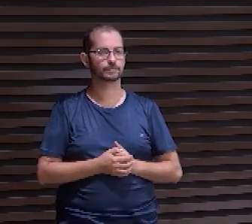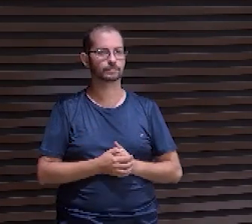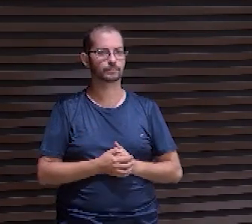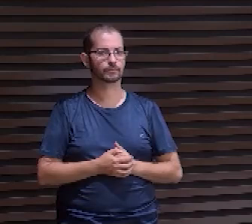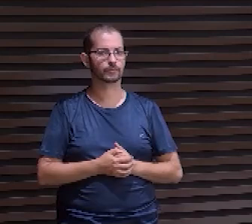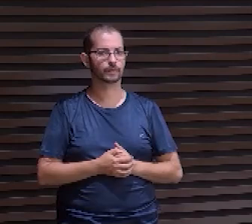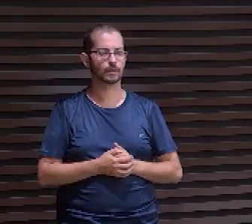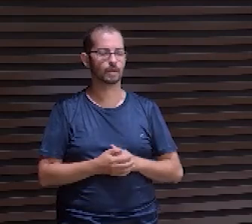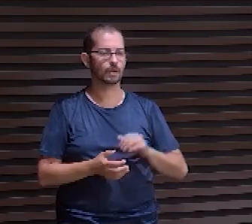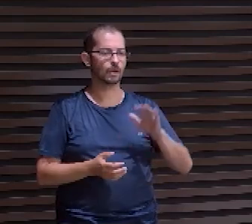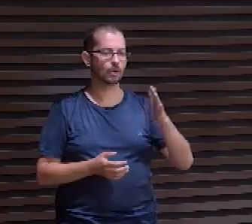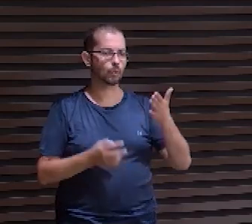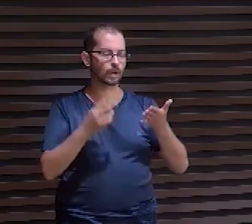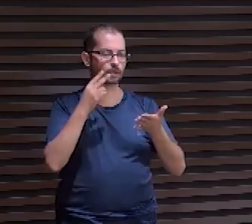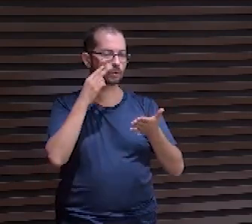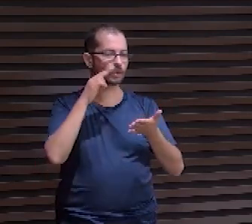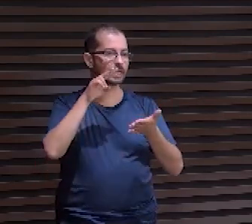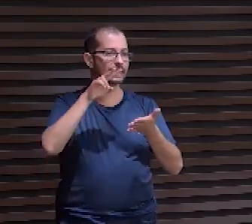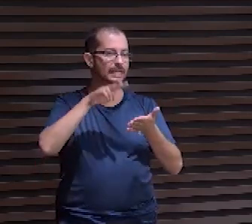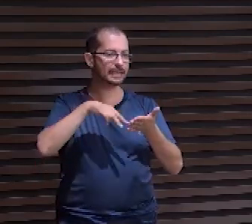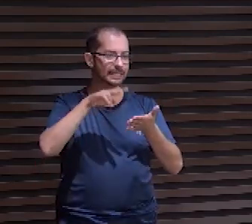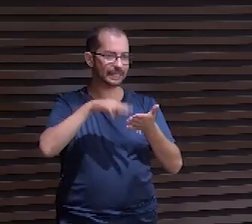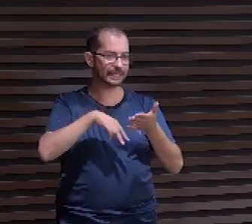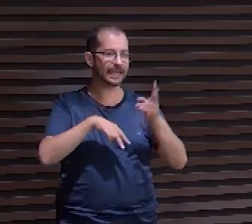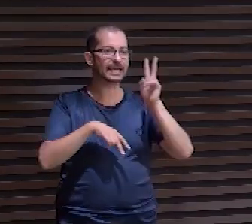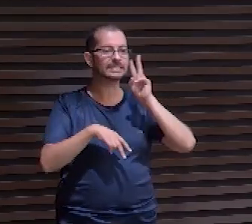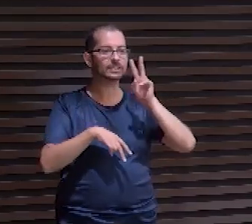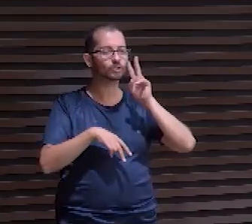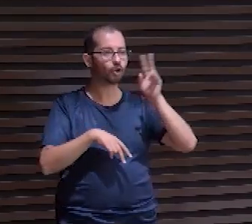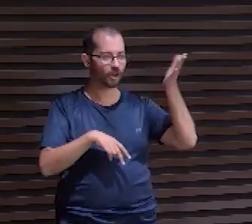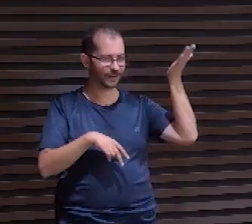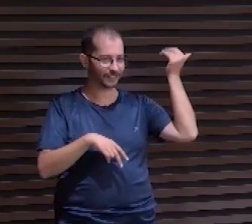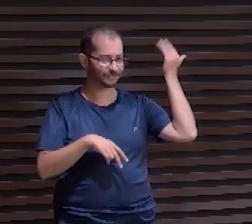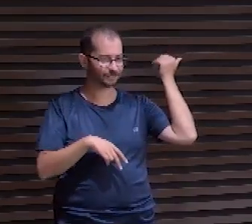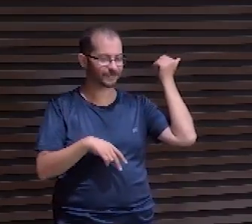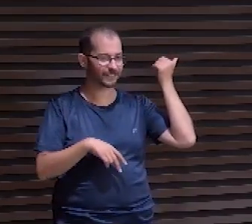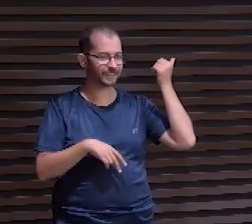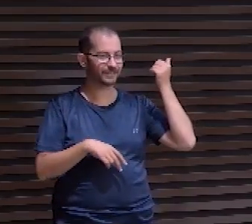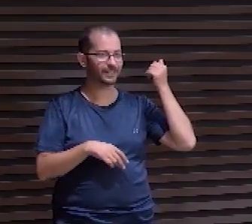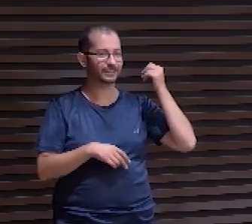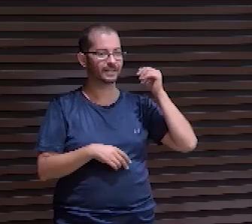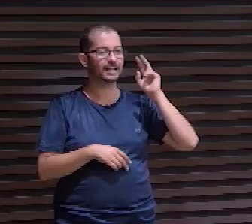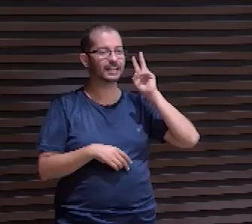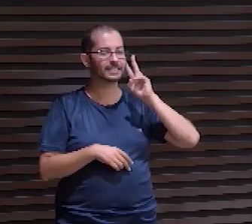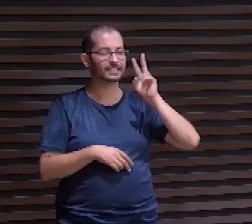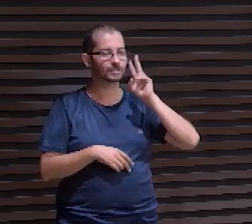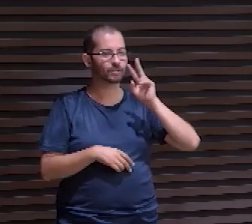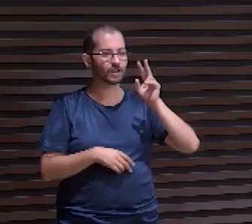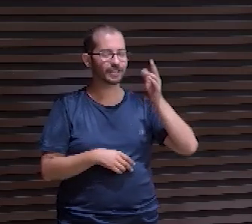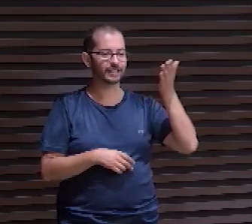Quando eu li essa história há alguns anos, eu já contei ela aqui many years ago.